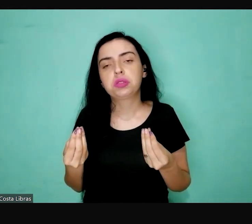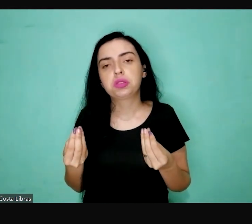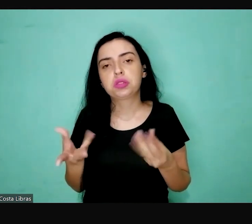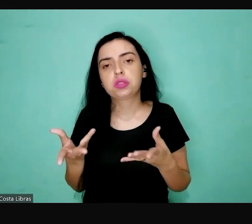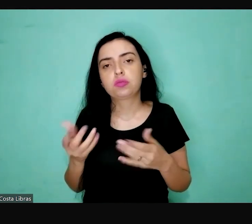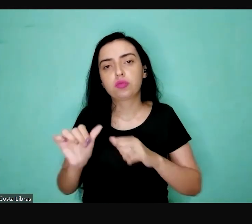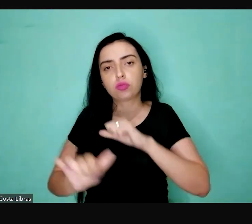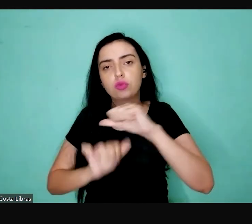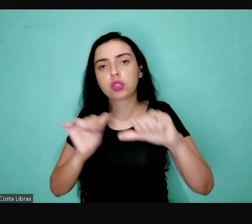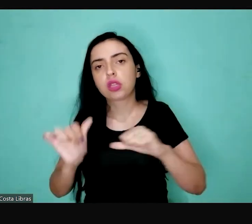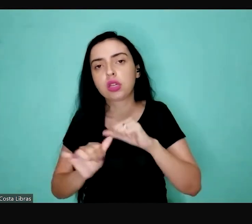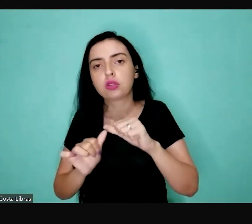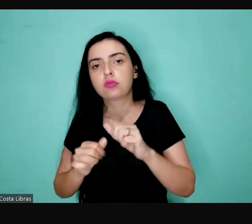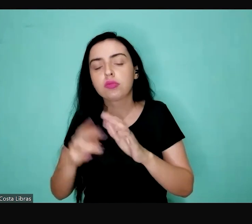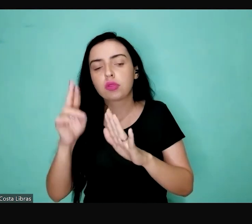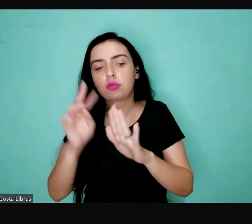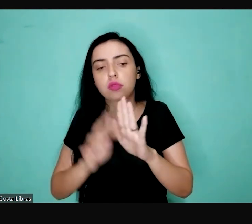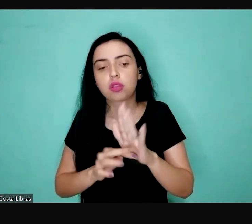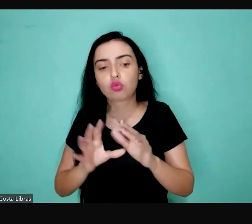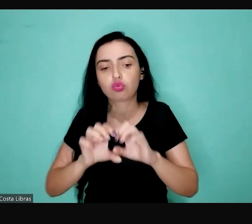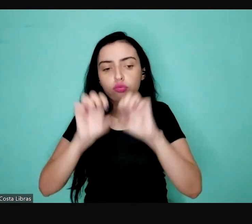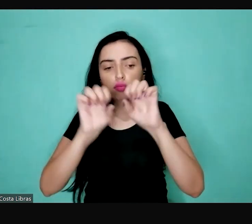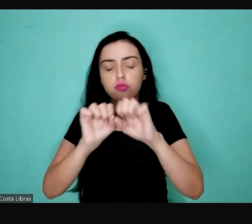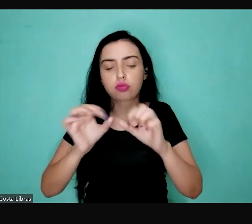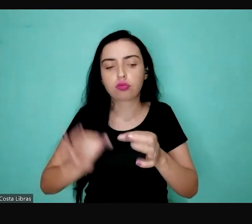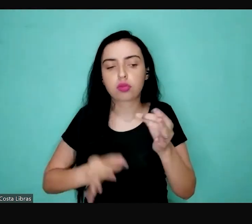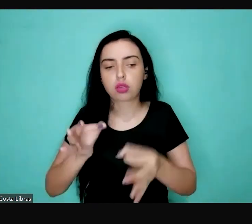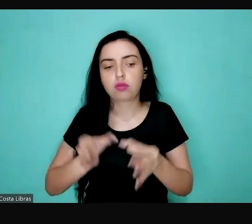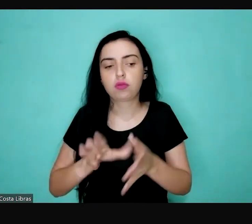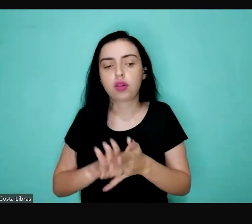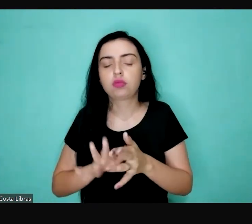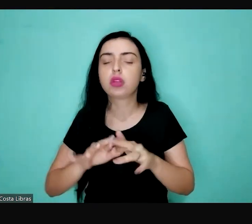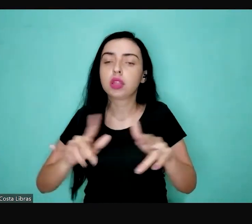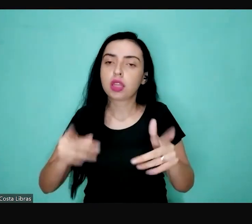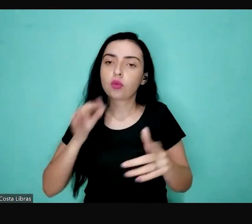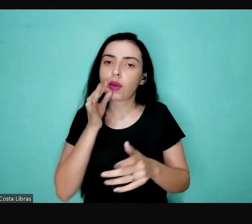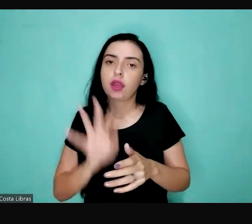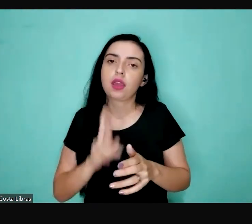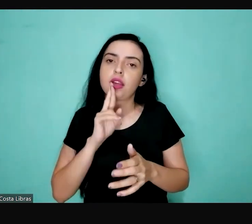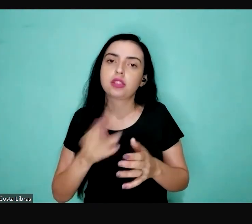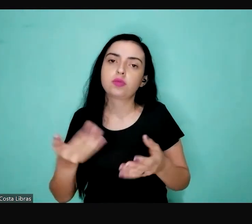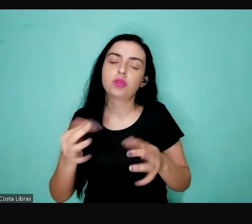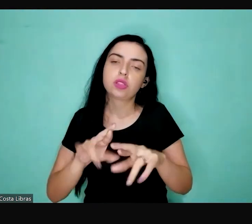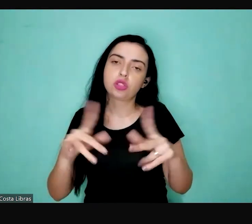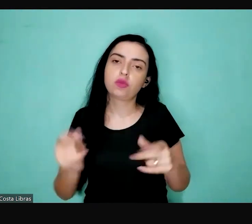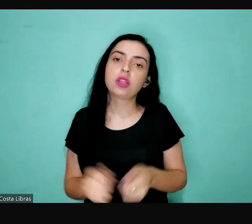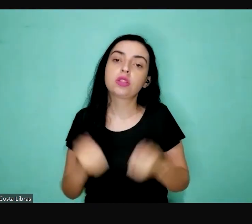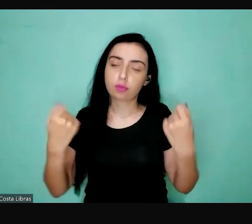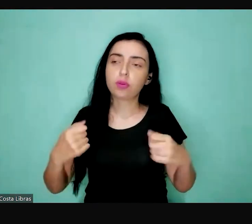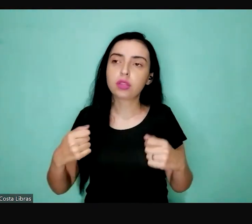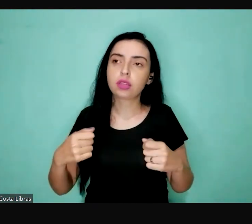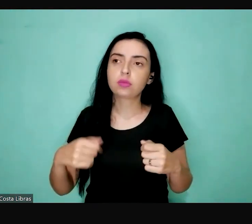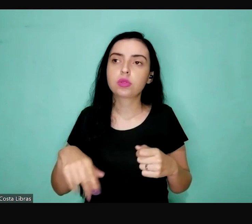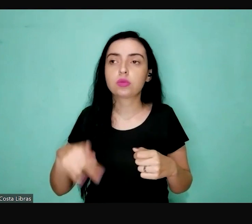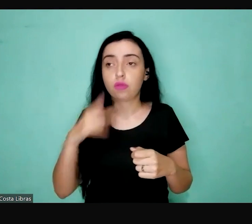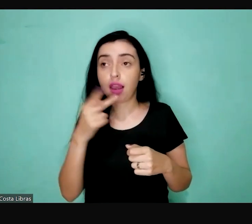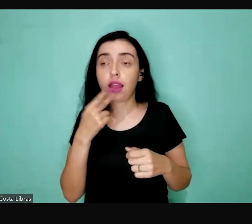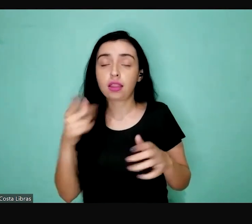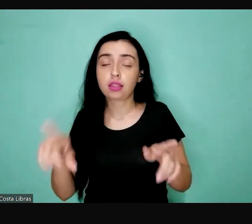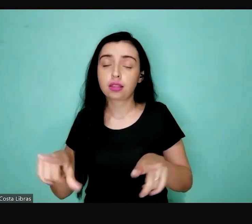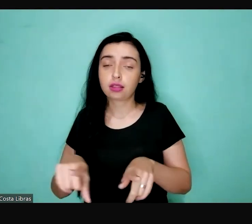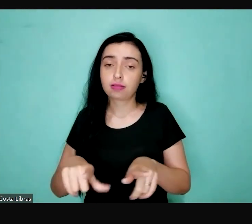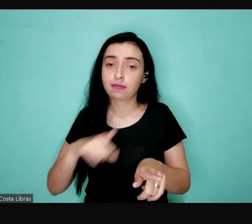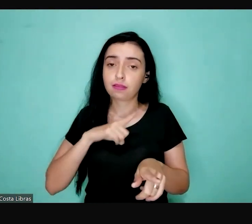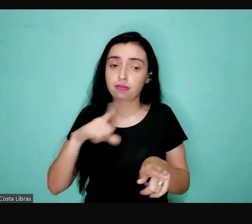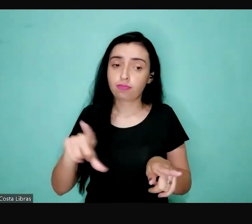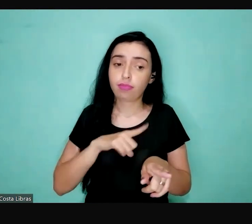mudando a composição de um tribunal, tem-se um resultado diferenciado. Nós poderíamos dizer que também a lei. Nós temos uma lei,